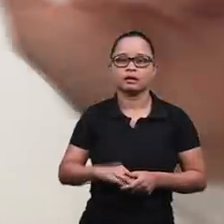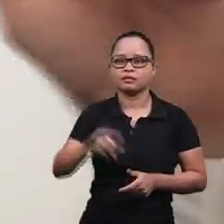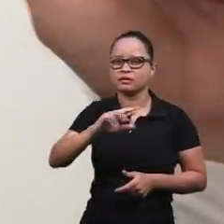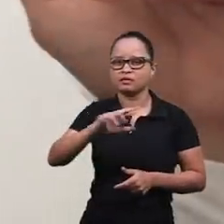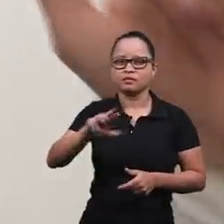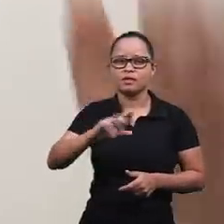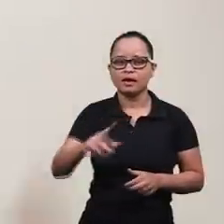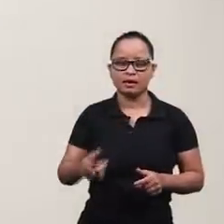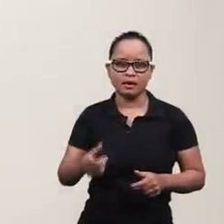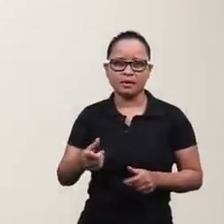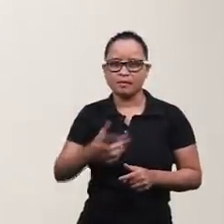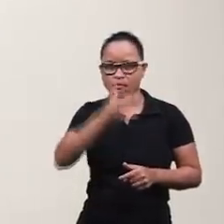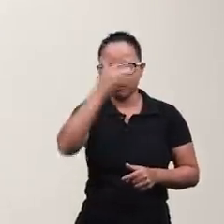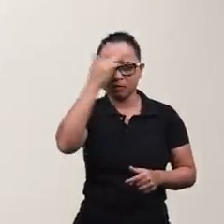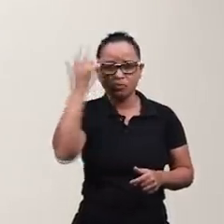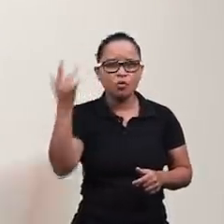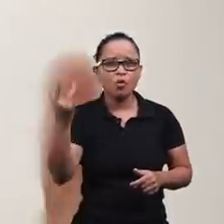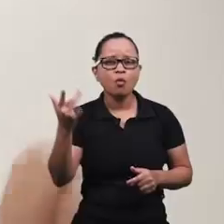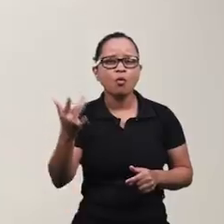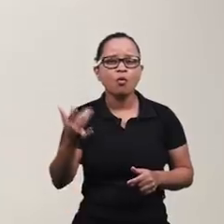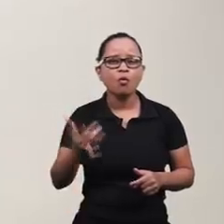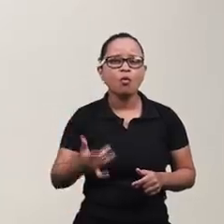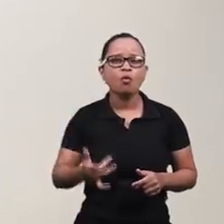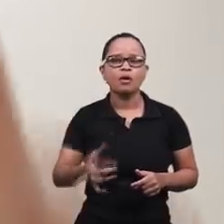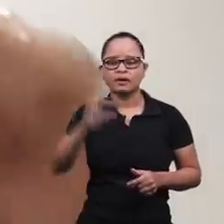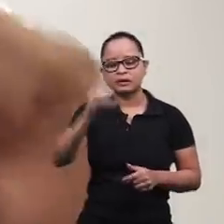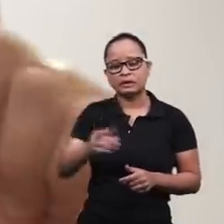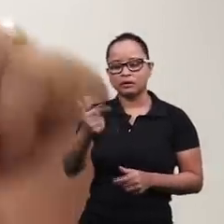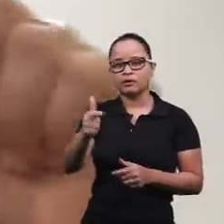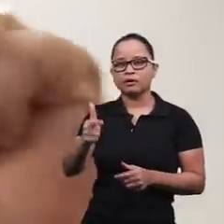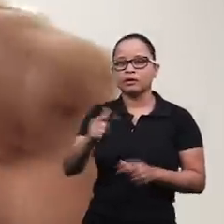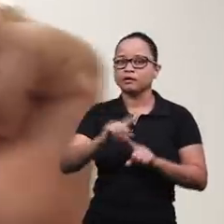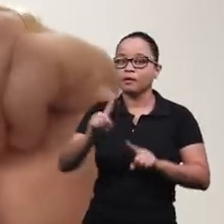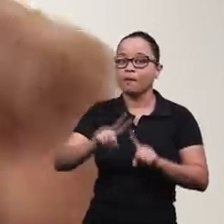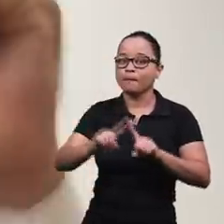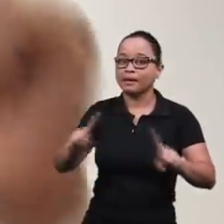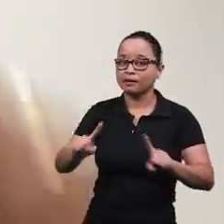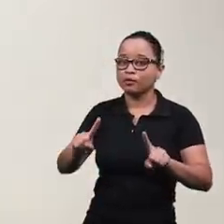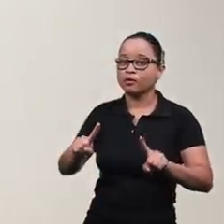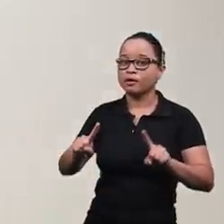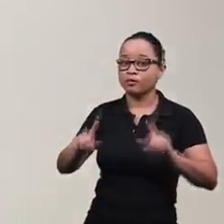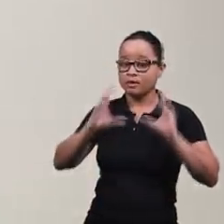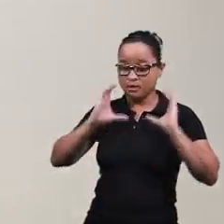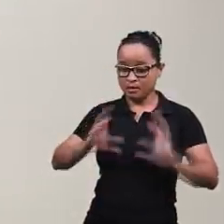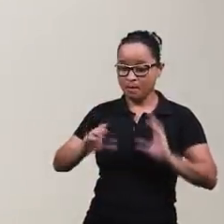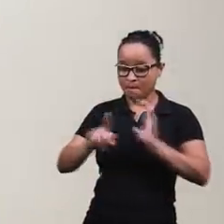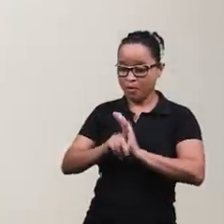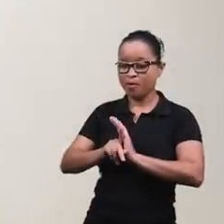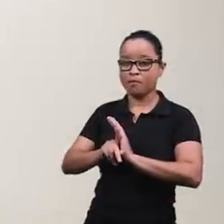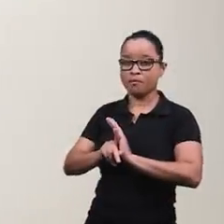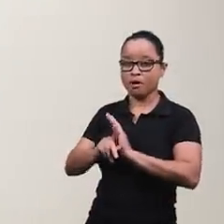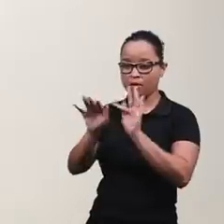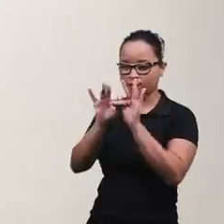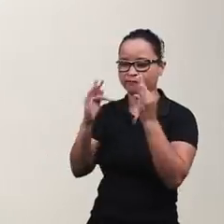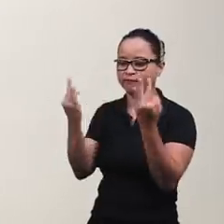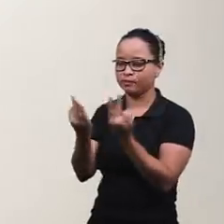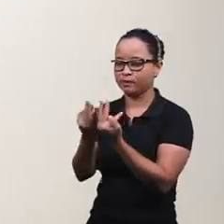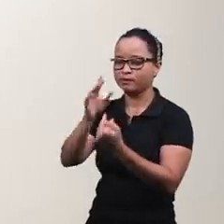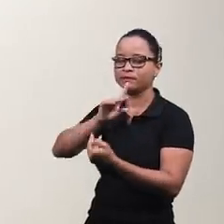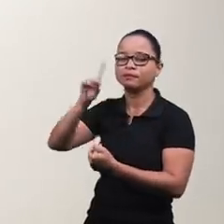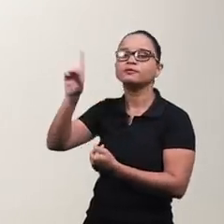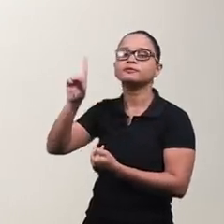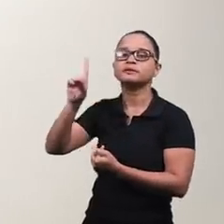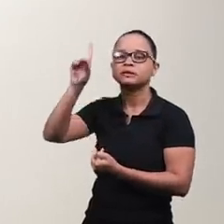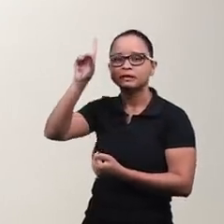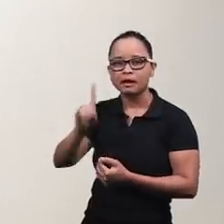seguinte assim não sois estrangeiros nem Forasteiros mas concidadãos dos Santos da família de Deus tô